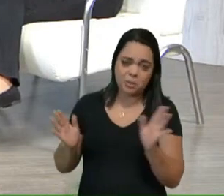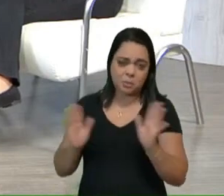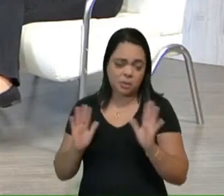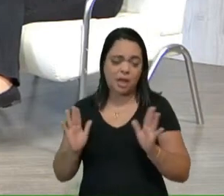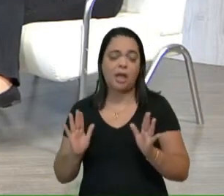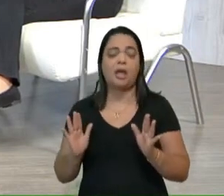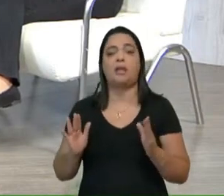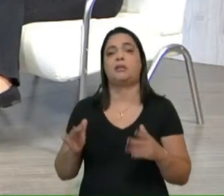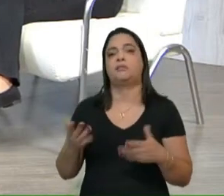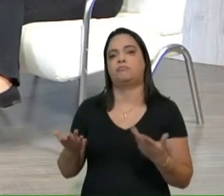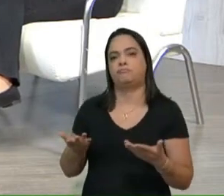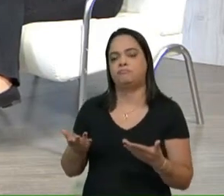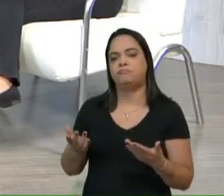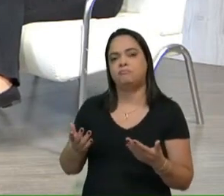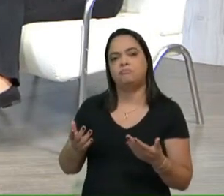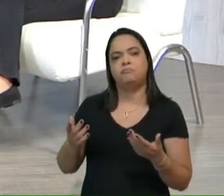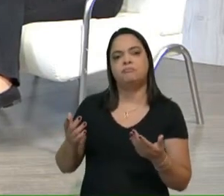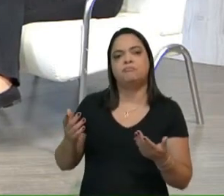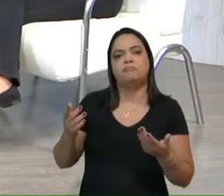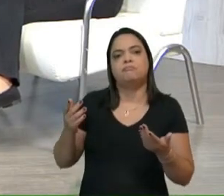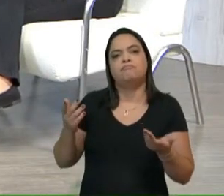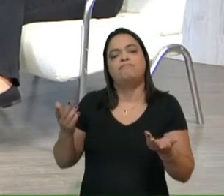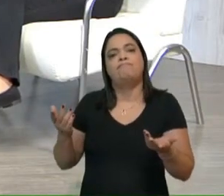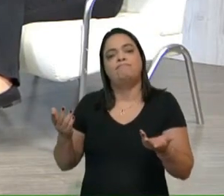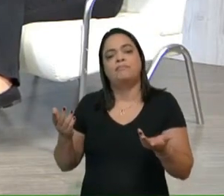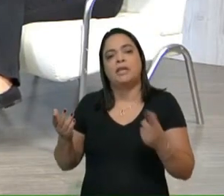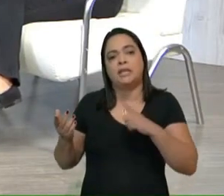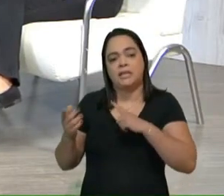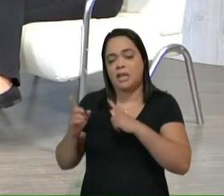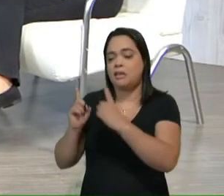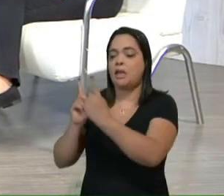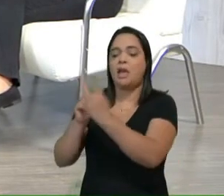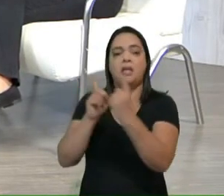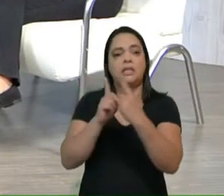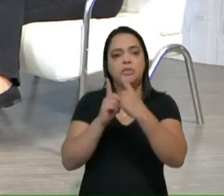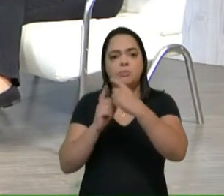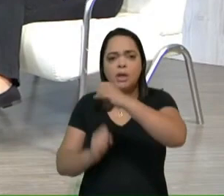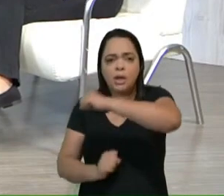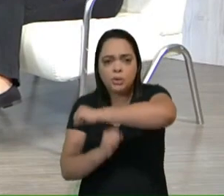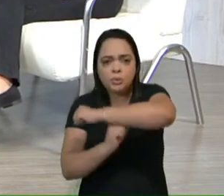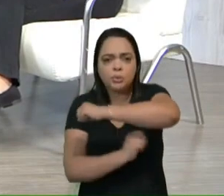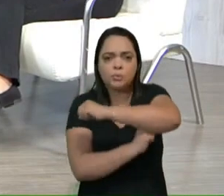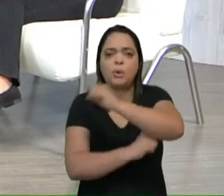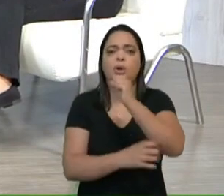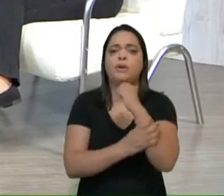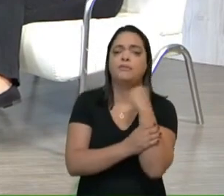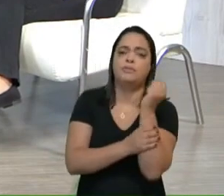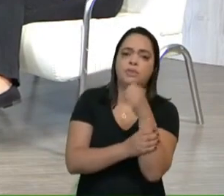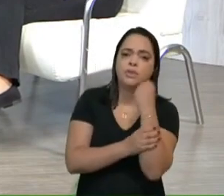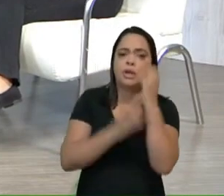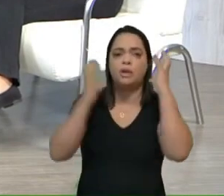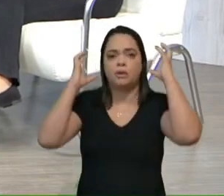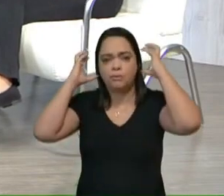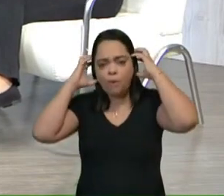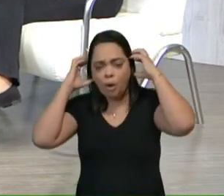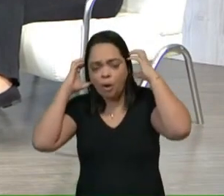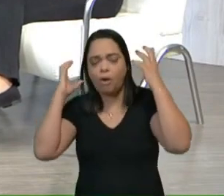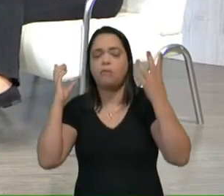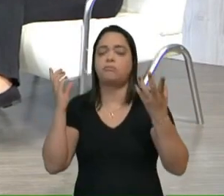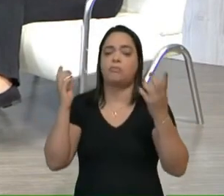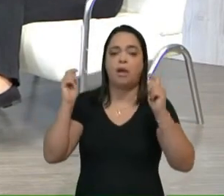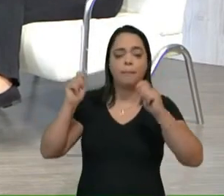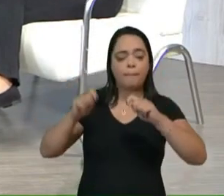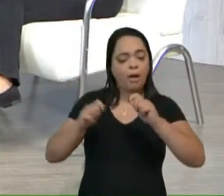eh existem div versos eh atendimentos de suporte né fisioterapia fonodiólogo que